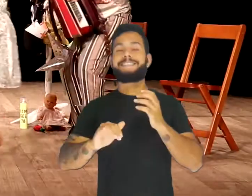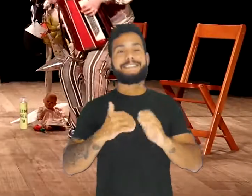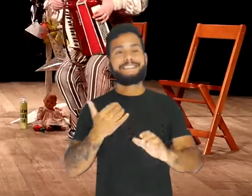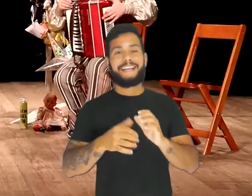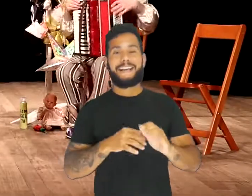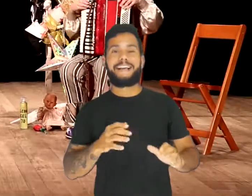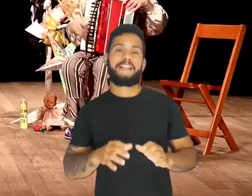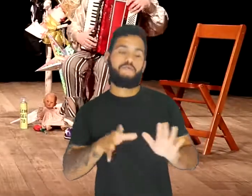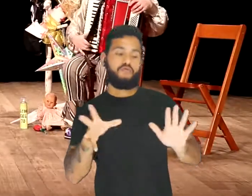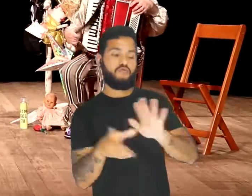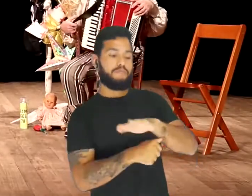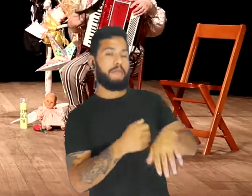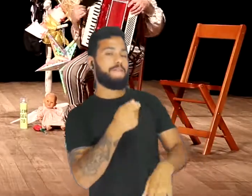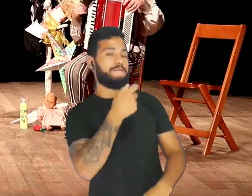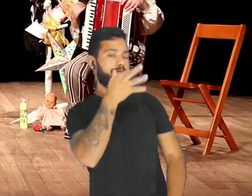Vamos cantar uma música.